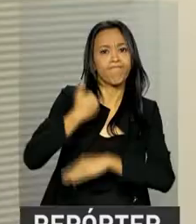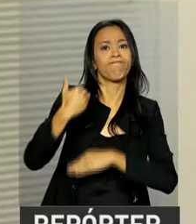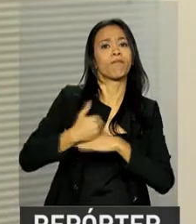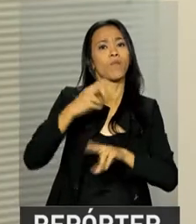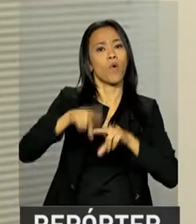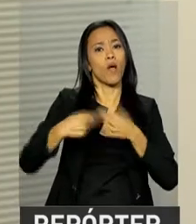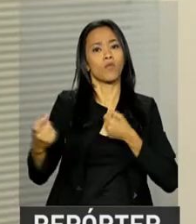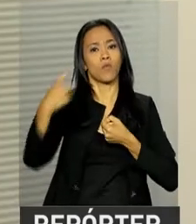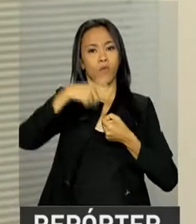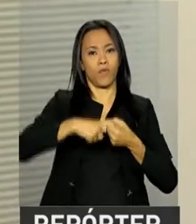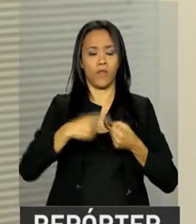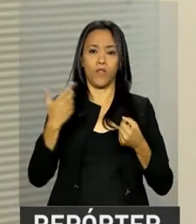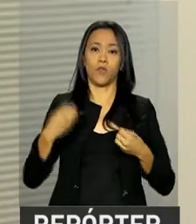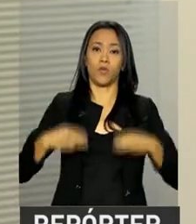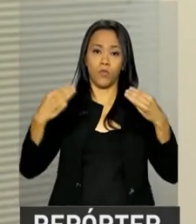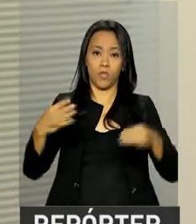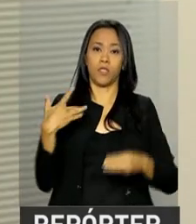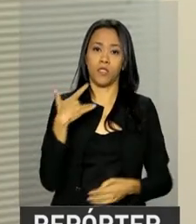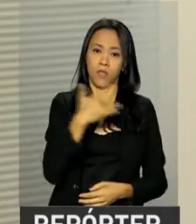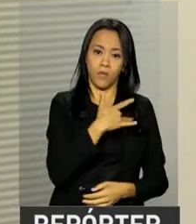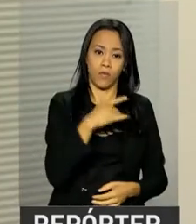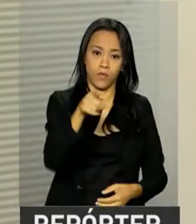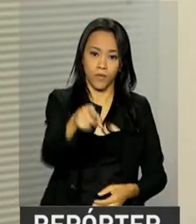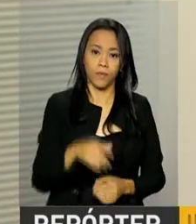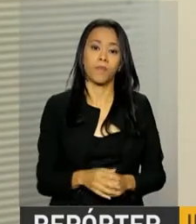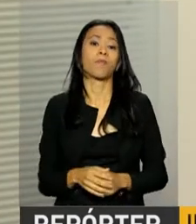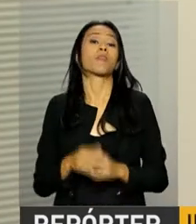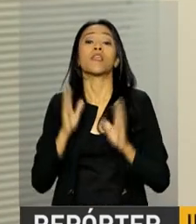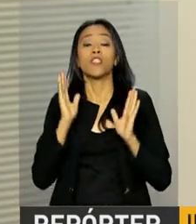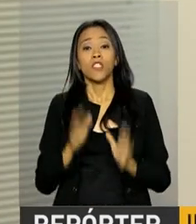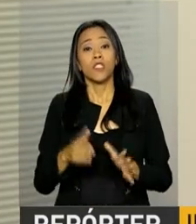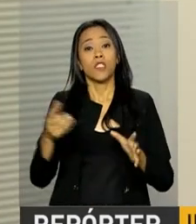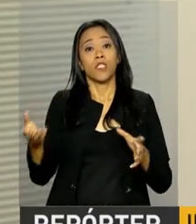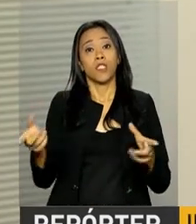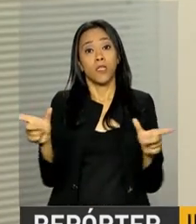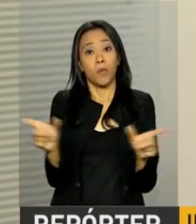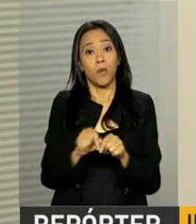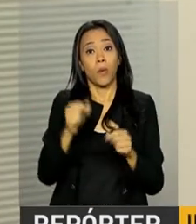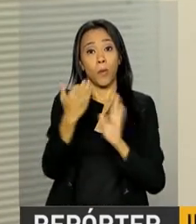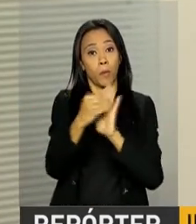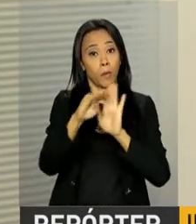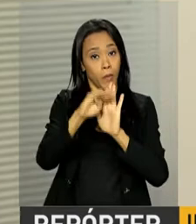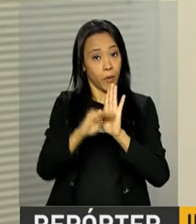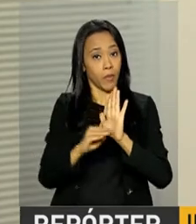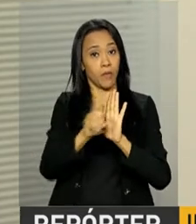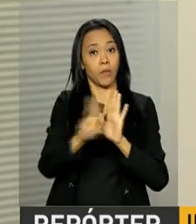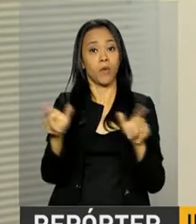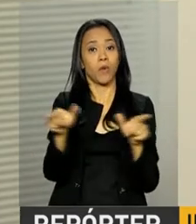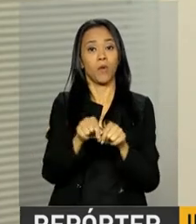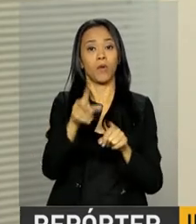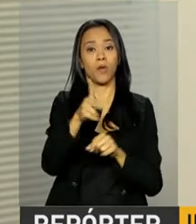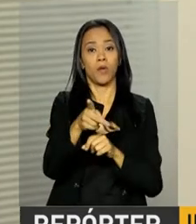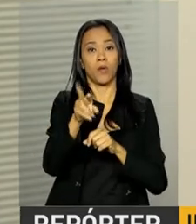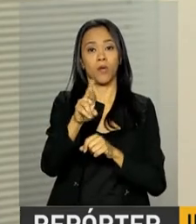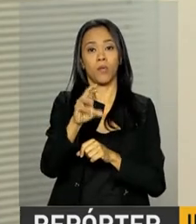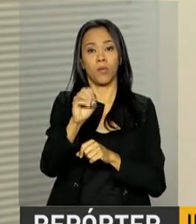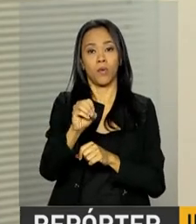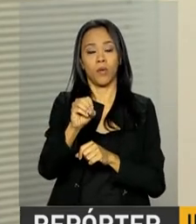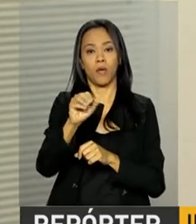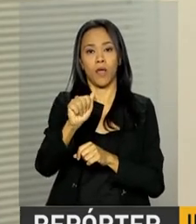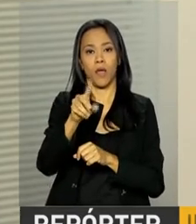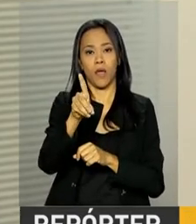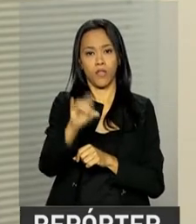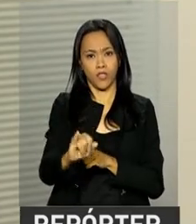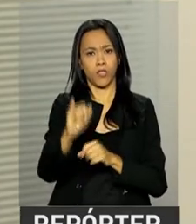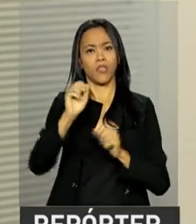Saúde. Desde que se vinculou os projetos ao PROAD, realmente a gente consegue atender uma abrangência maior